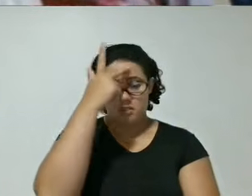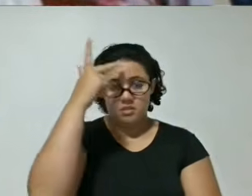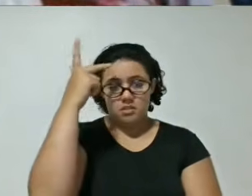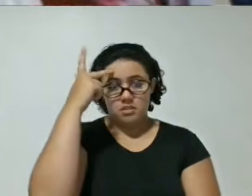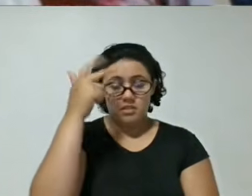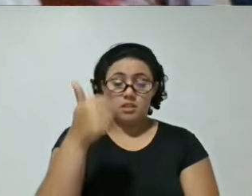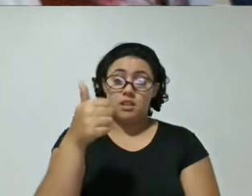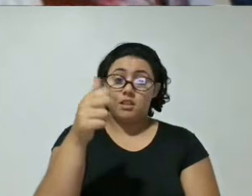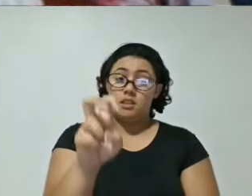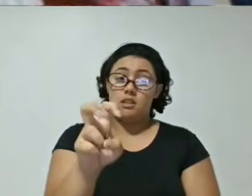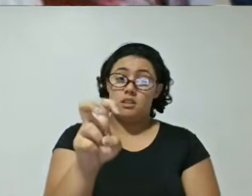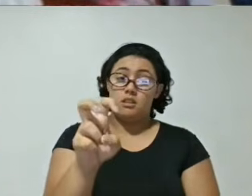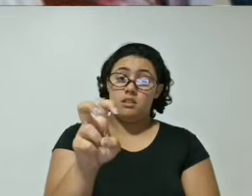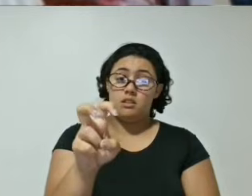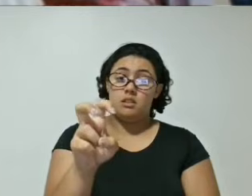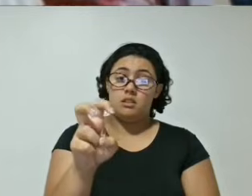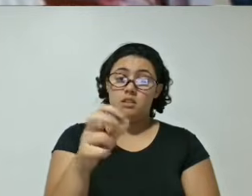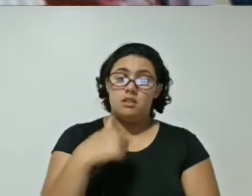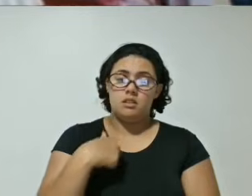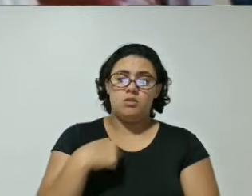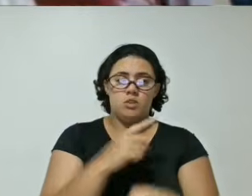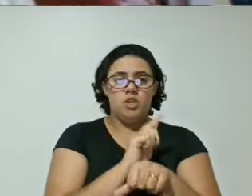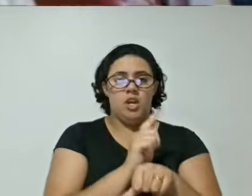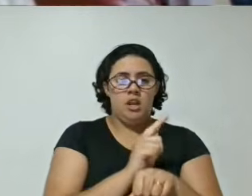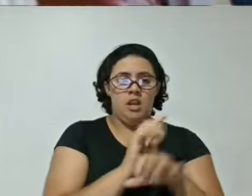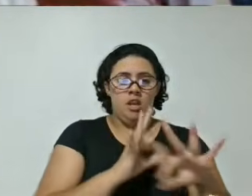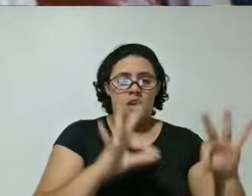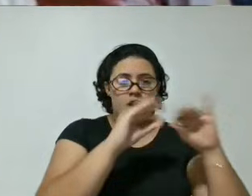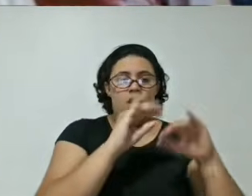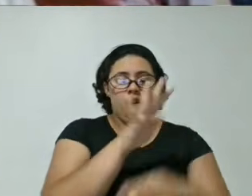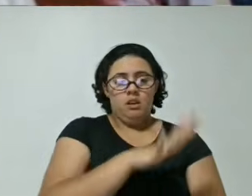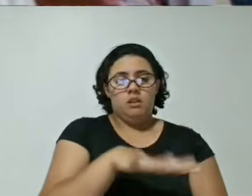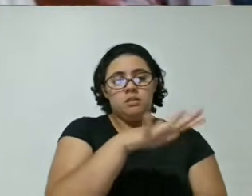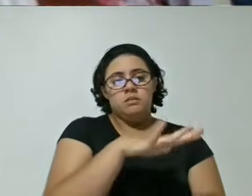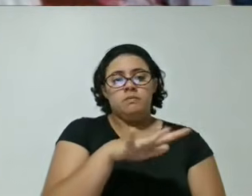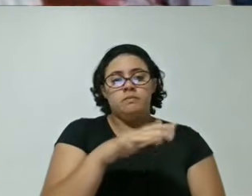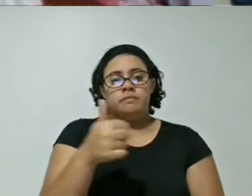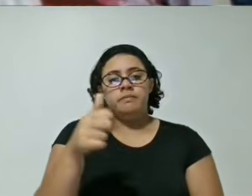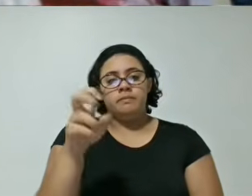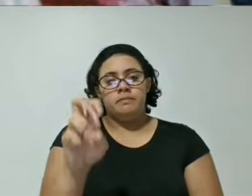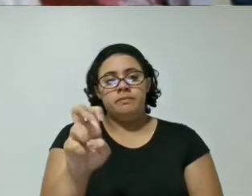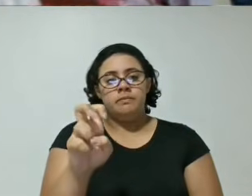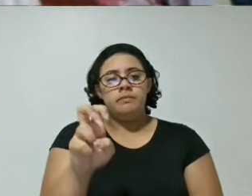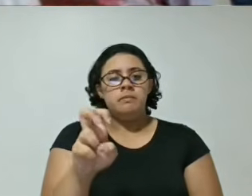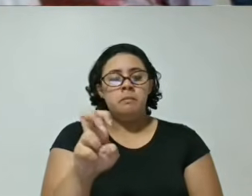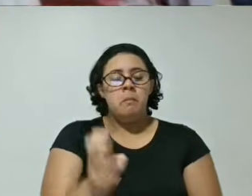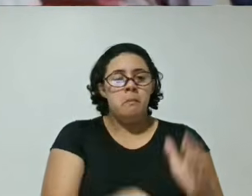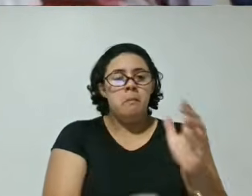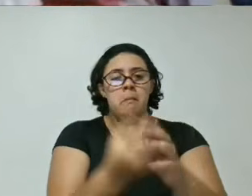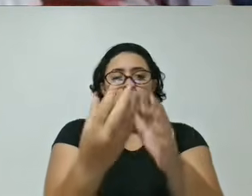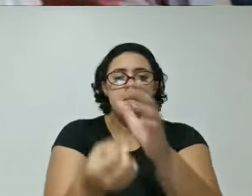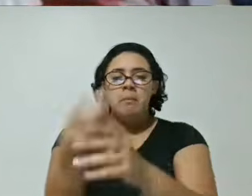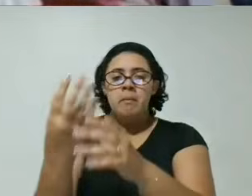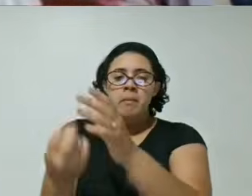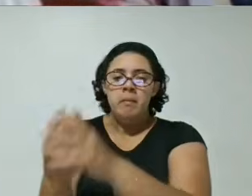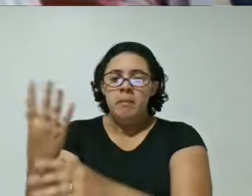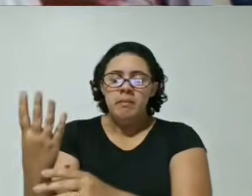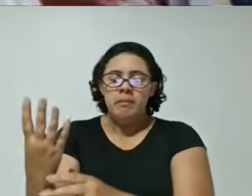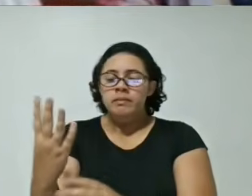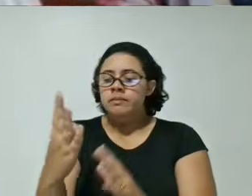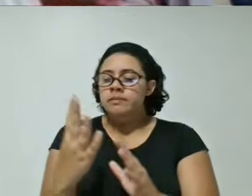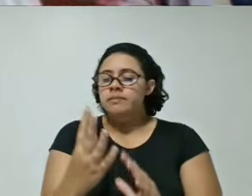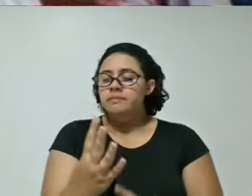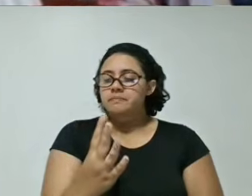15, eu estava na gerência geral, foram 15 produtores que chegaram, né, por meio